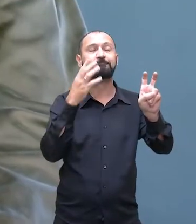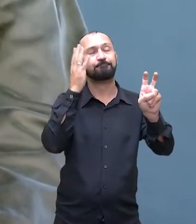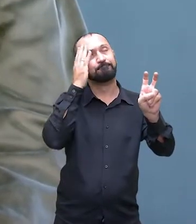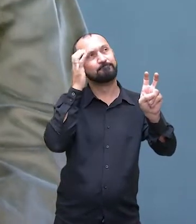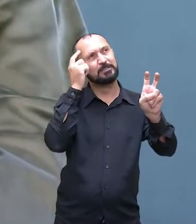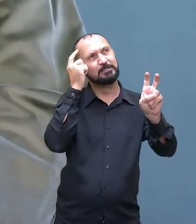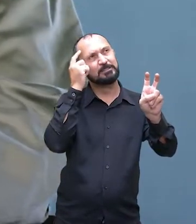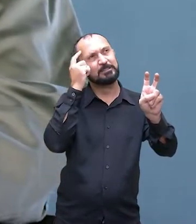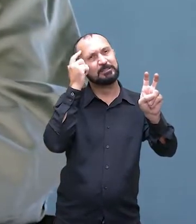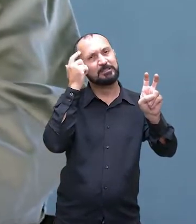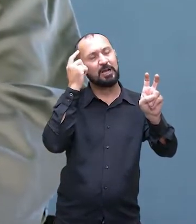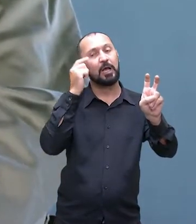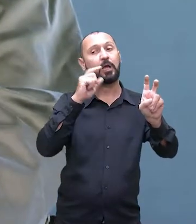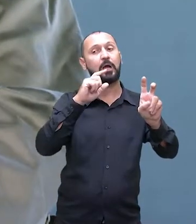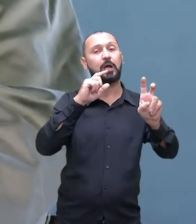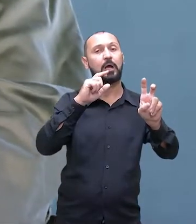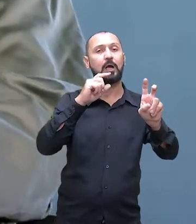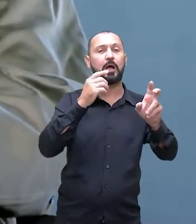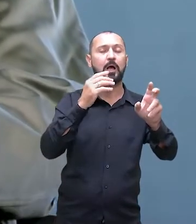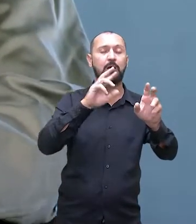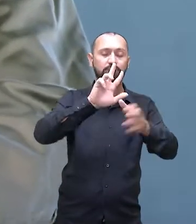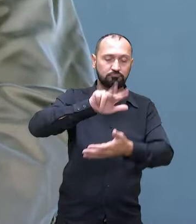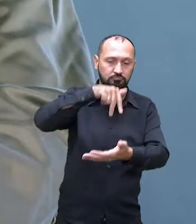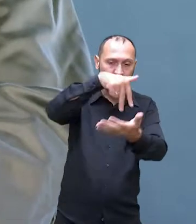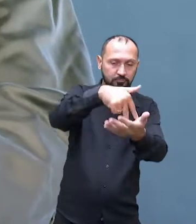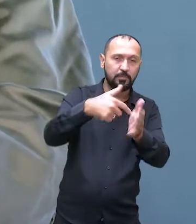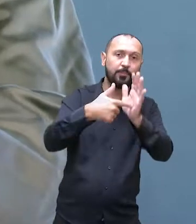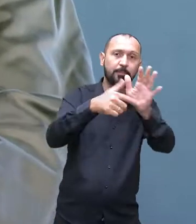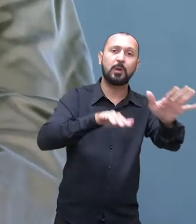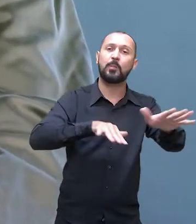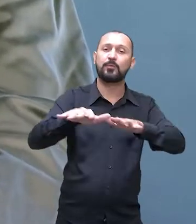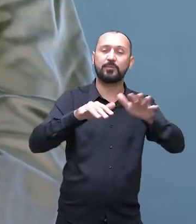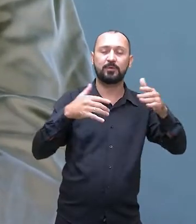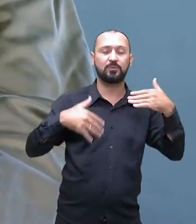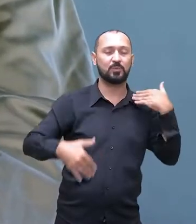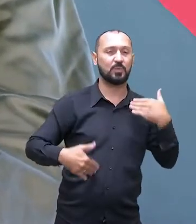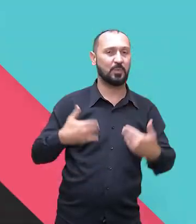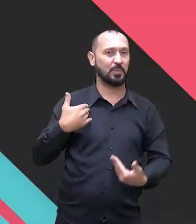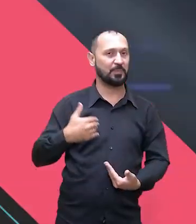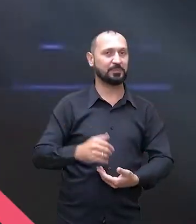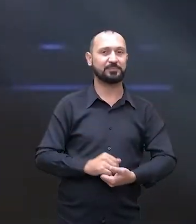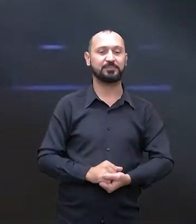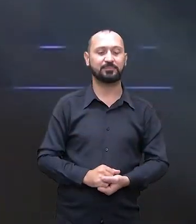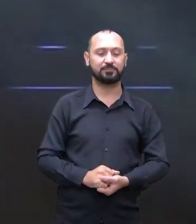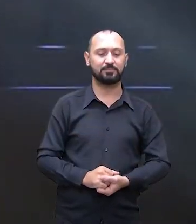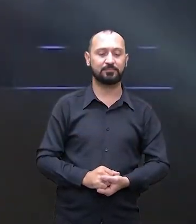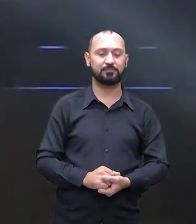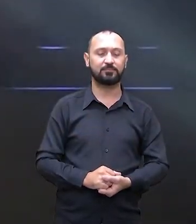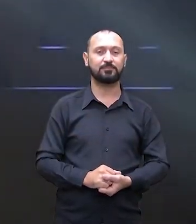e depois consegue colocar isso no palco por intermédio dos movimentos do corpo.